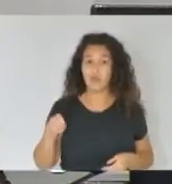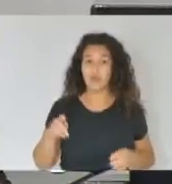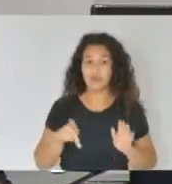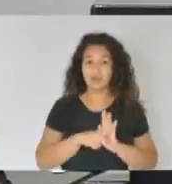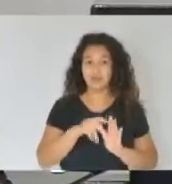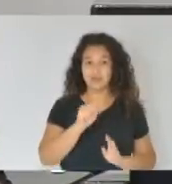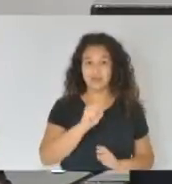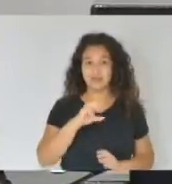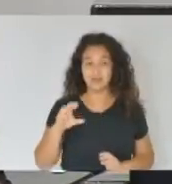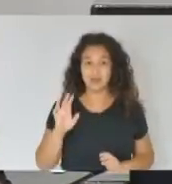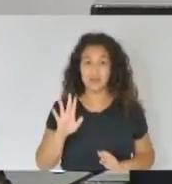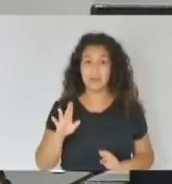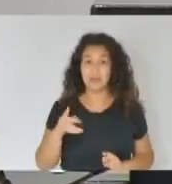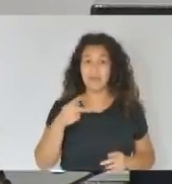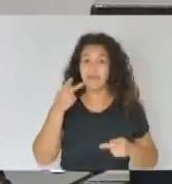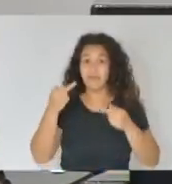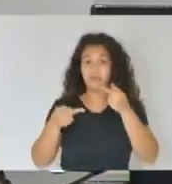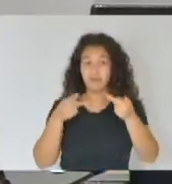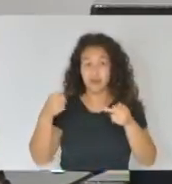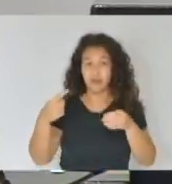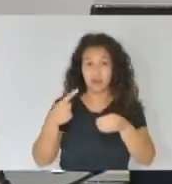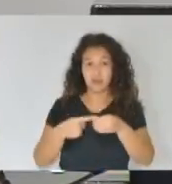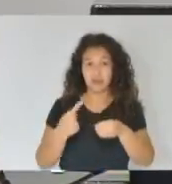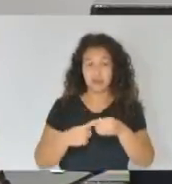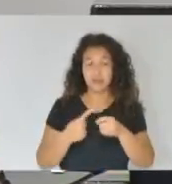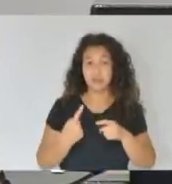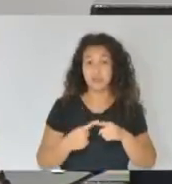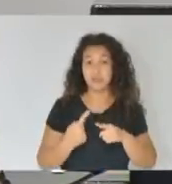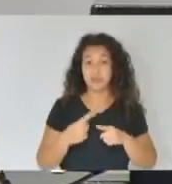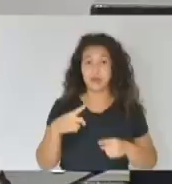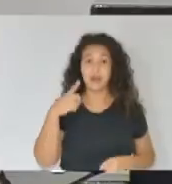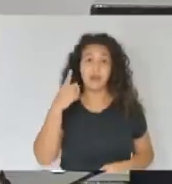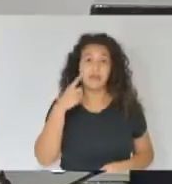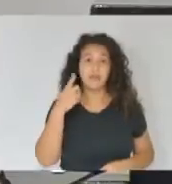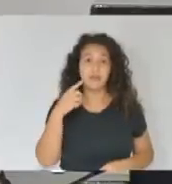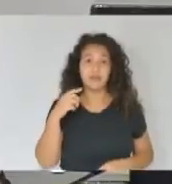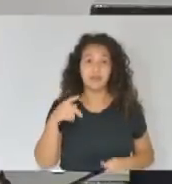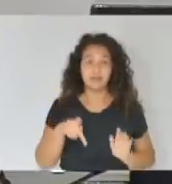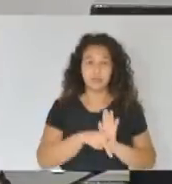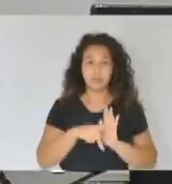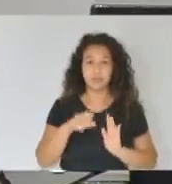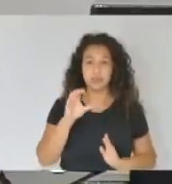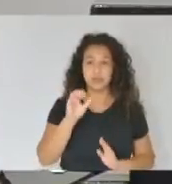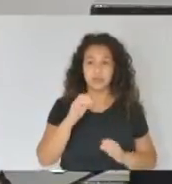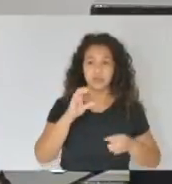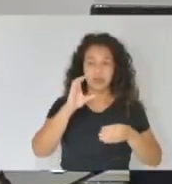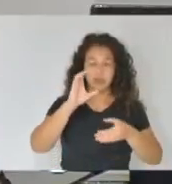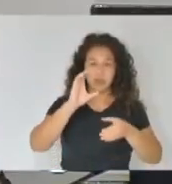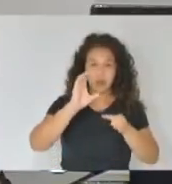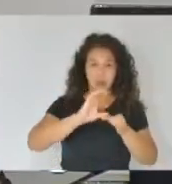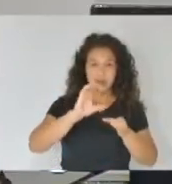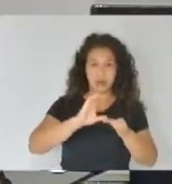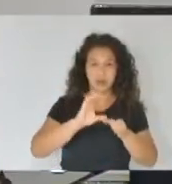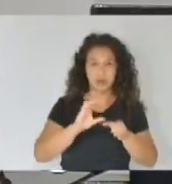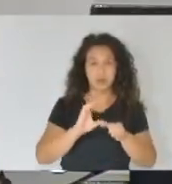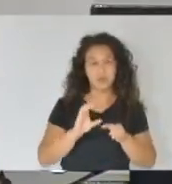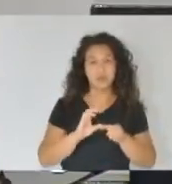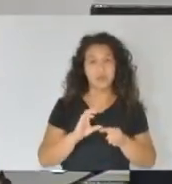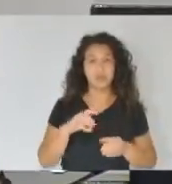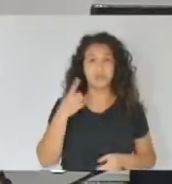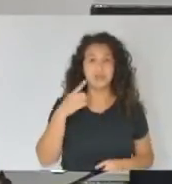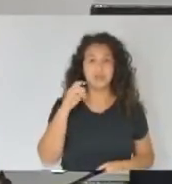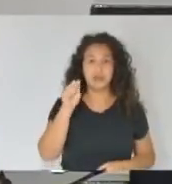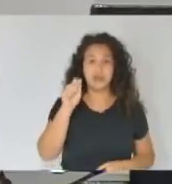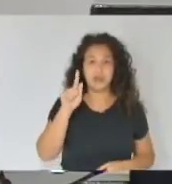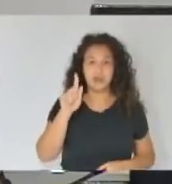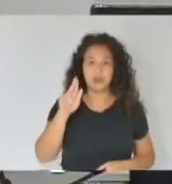região que, aliás, nós tínhamos um deputado de Canoinhas aqui, o deputado Antônio Aguiar, e o fato de não